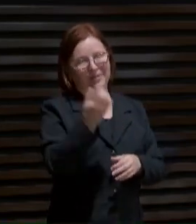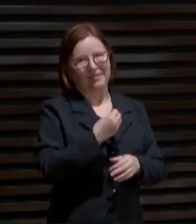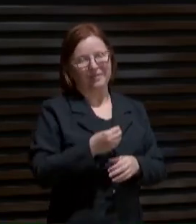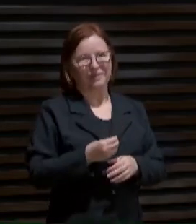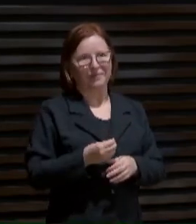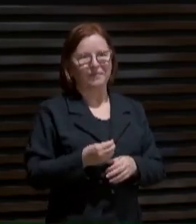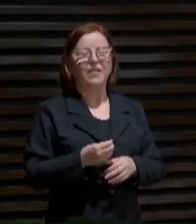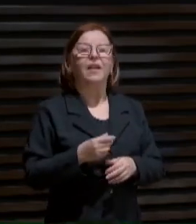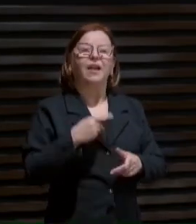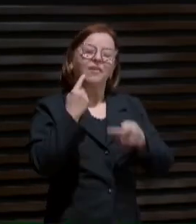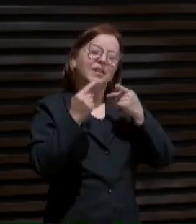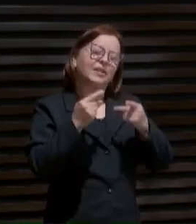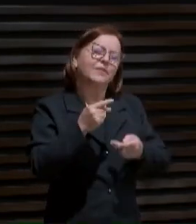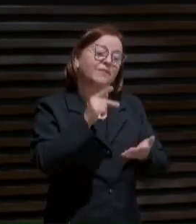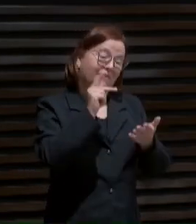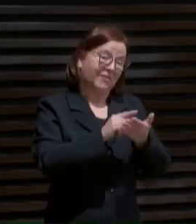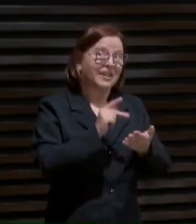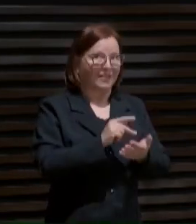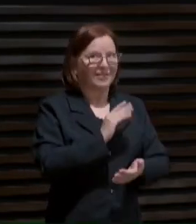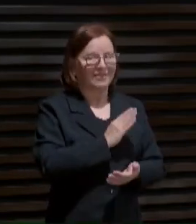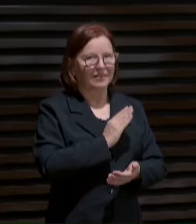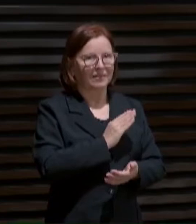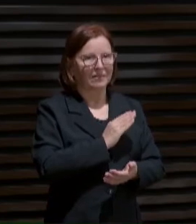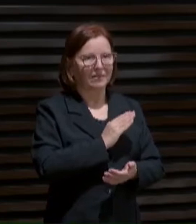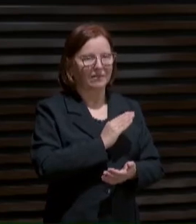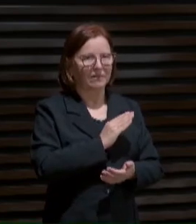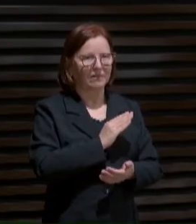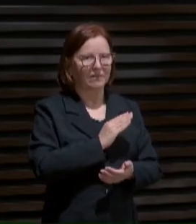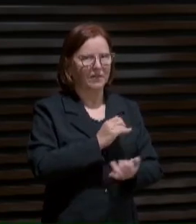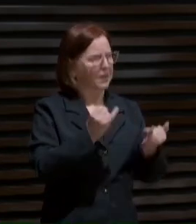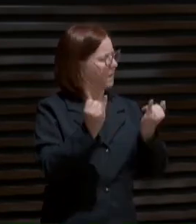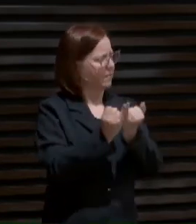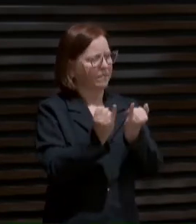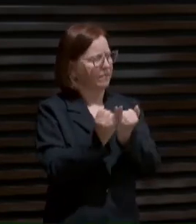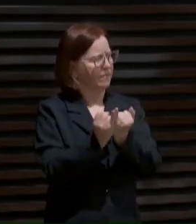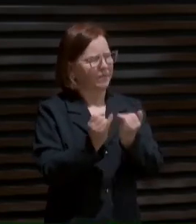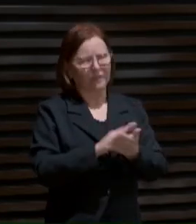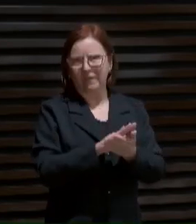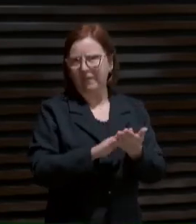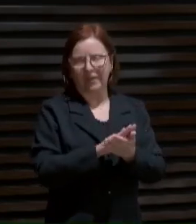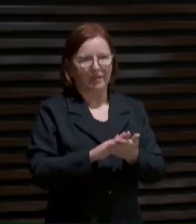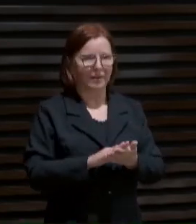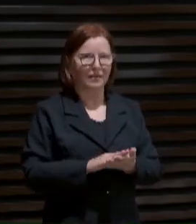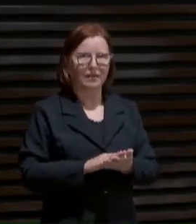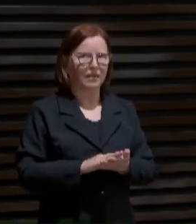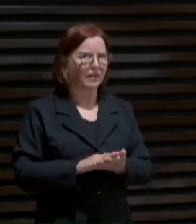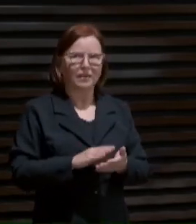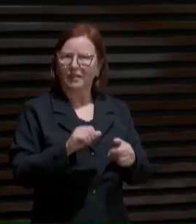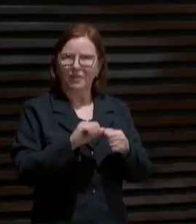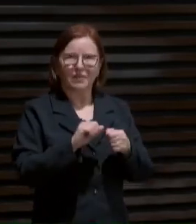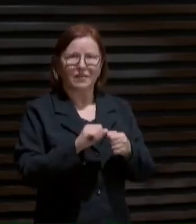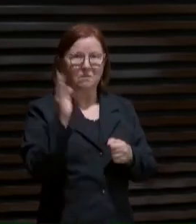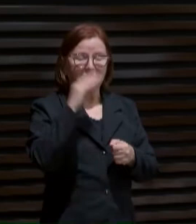falar a verdade de coração não usando a língua para difamar não fazendo mal ao